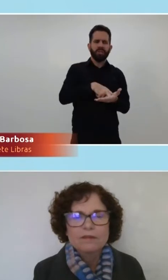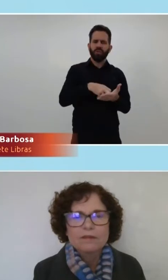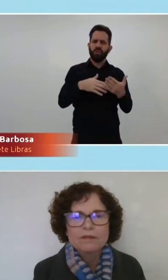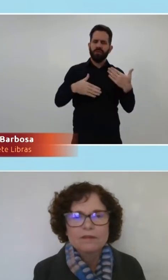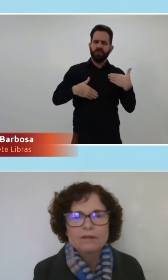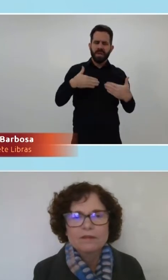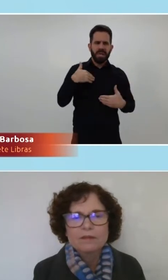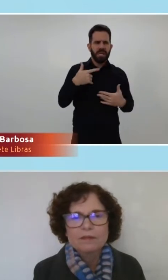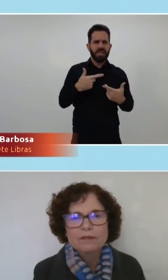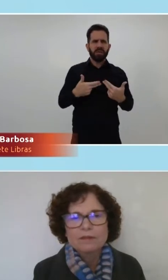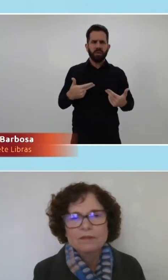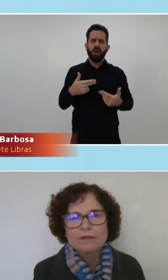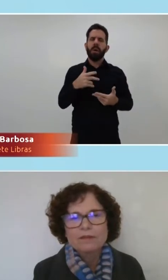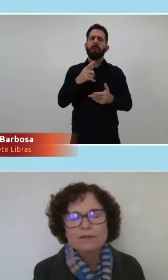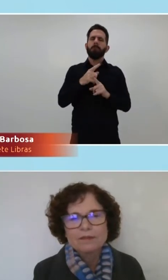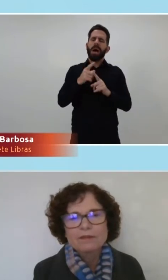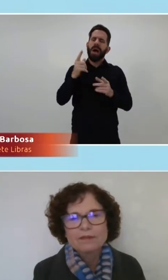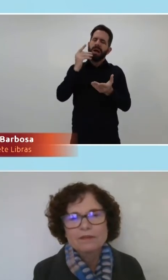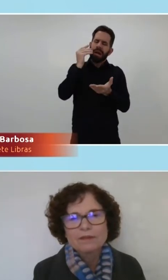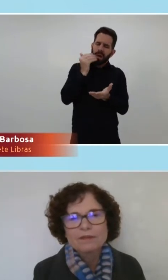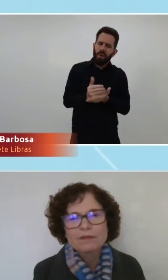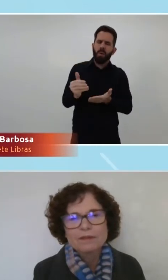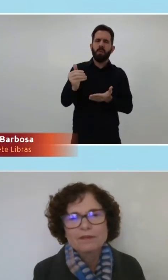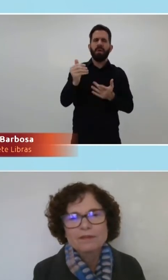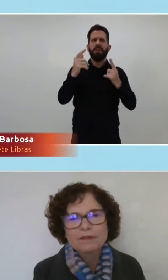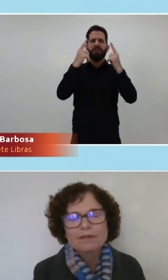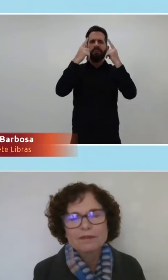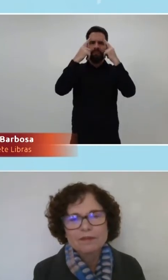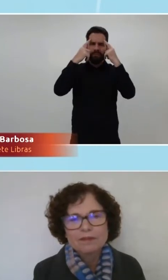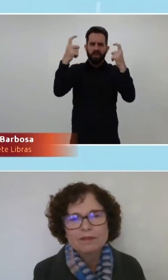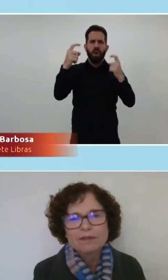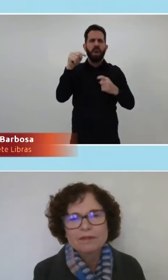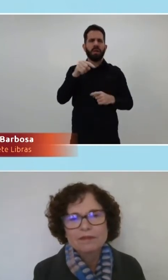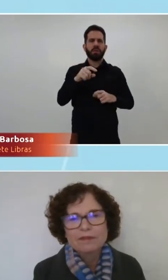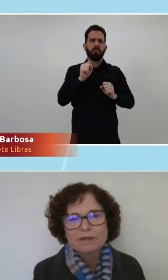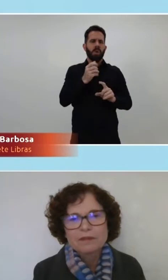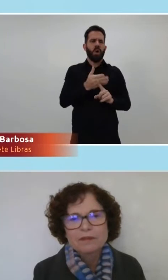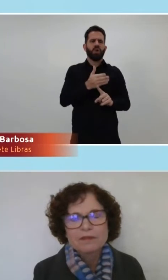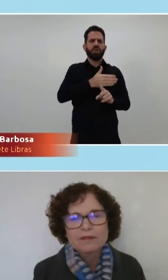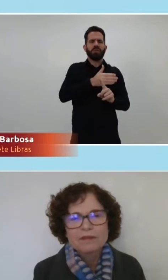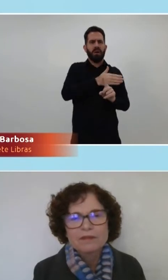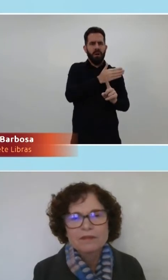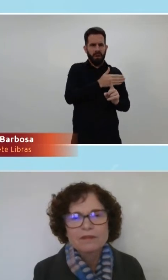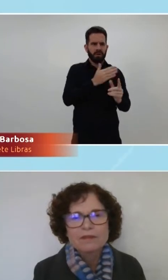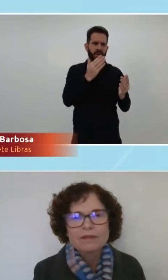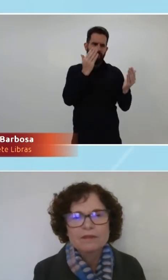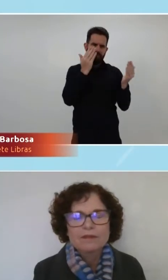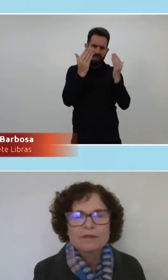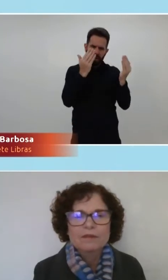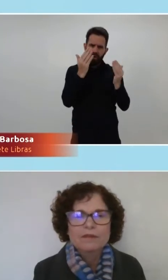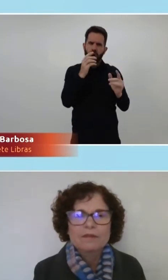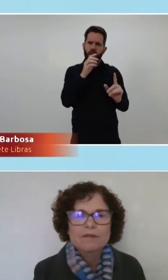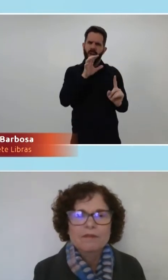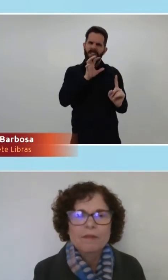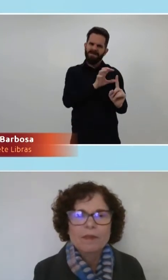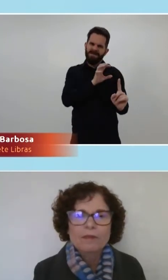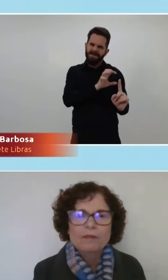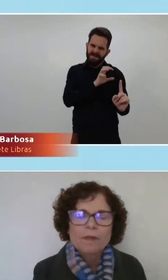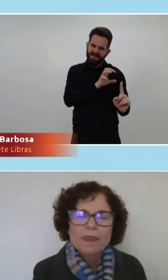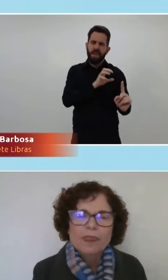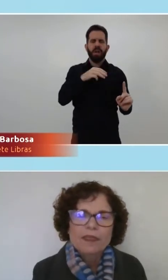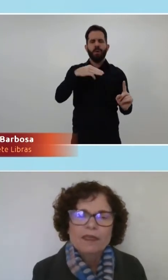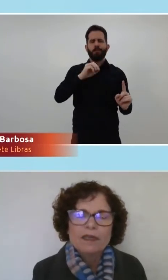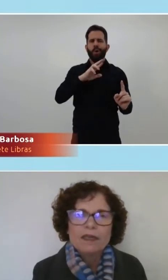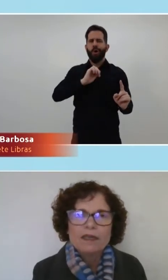a violência? Que a gente sabe que ela também pode ser anterior, né? Uma violência psicológica, uma violência moral. Explica pra gente o que é a violência contra a